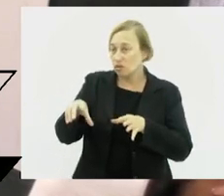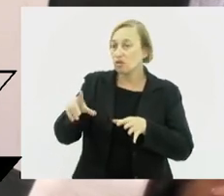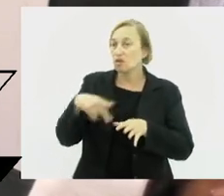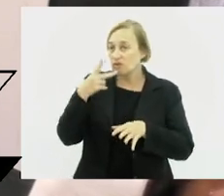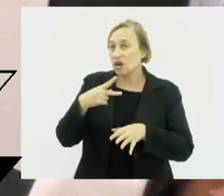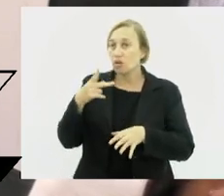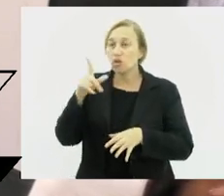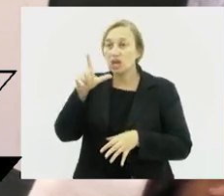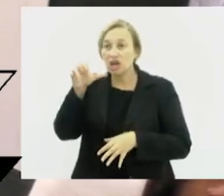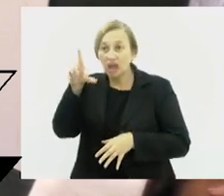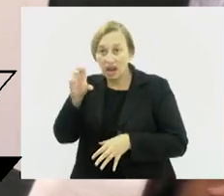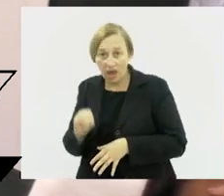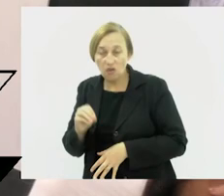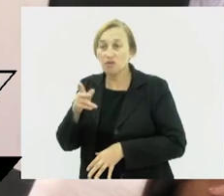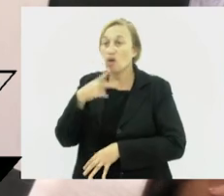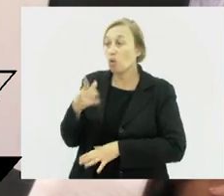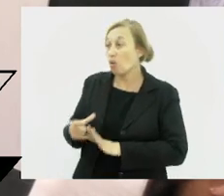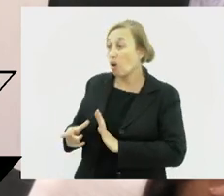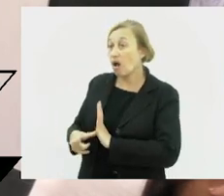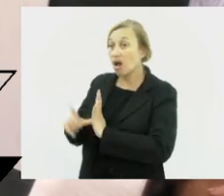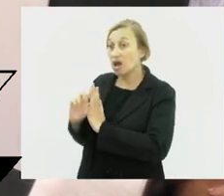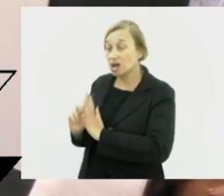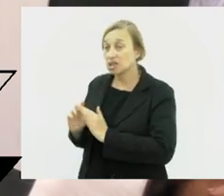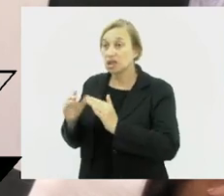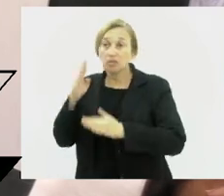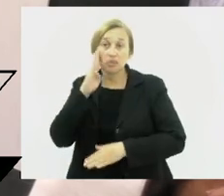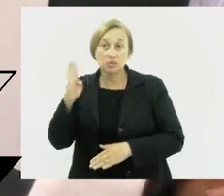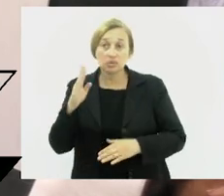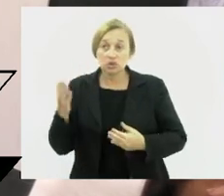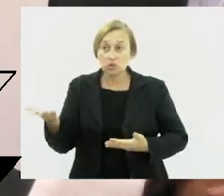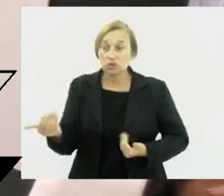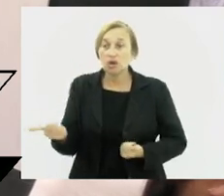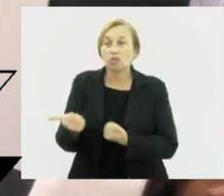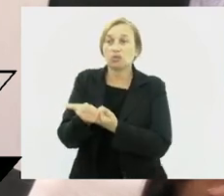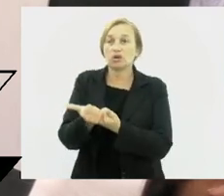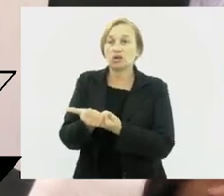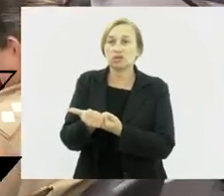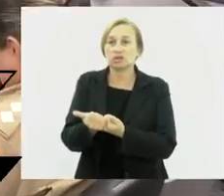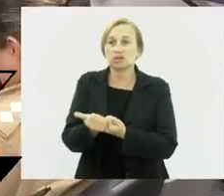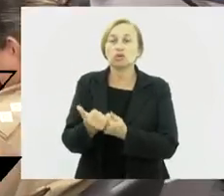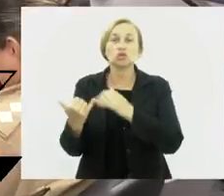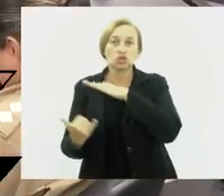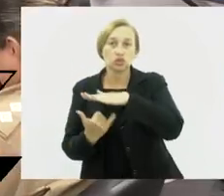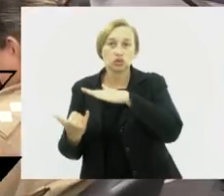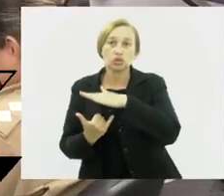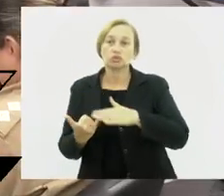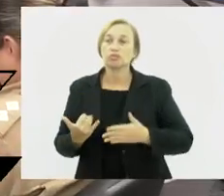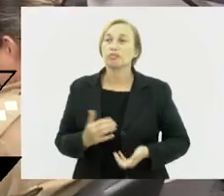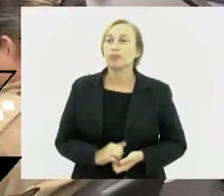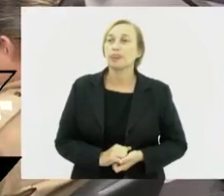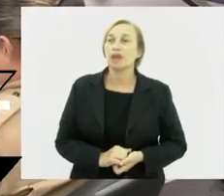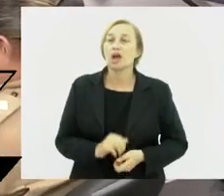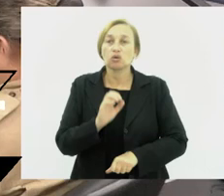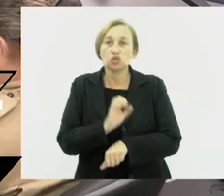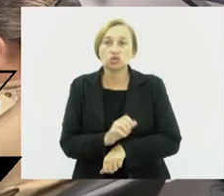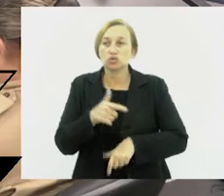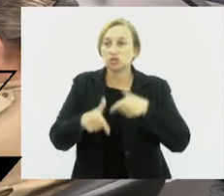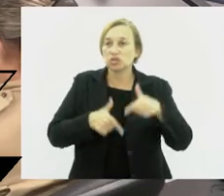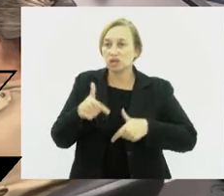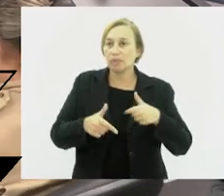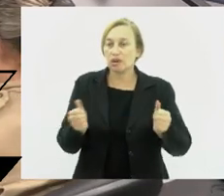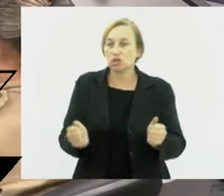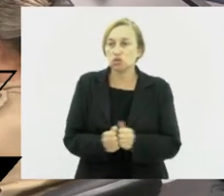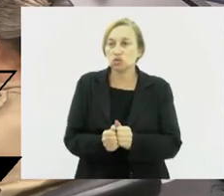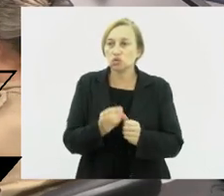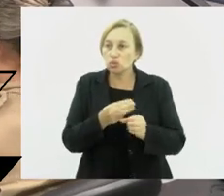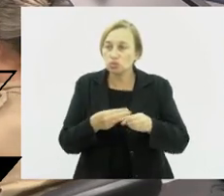Léo Vieira falou antes, que é fundamental a cooperação institucional. Ou seja, do Estado trabalhar com os municípios